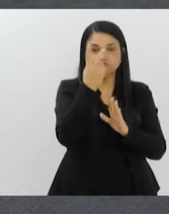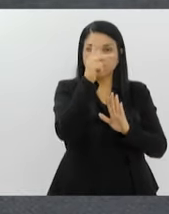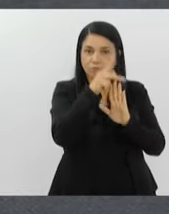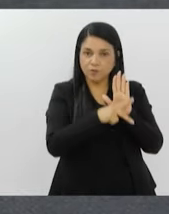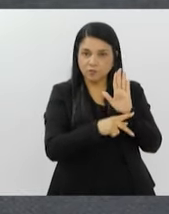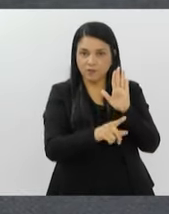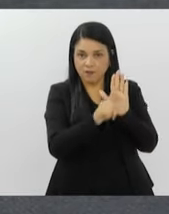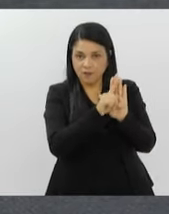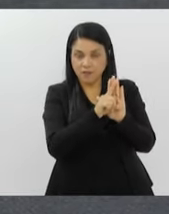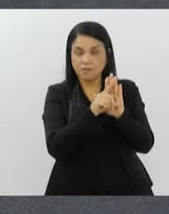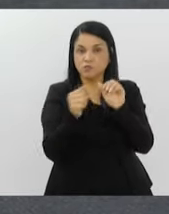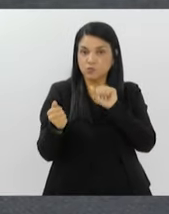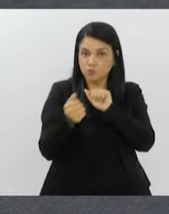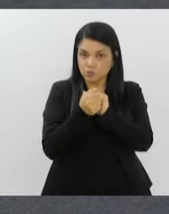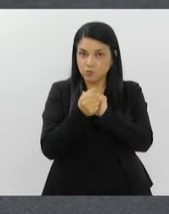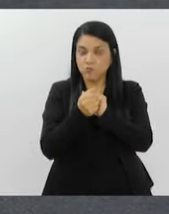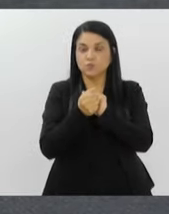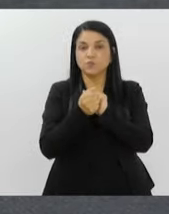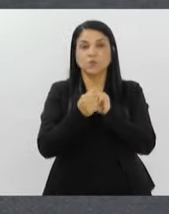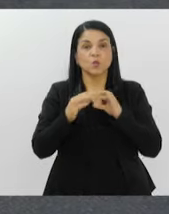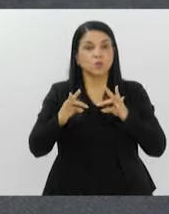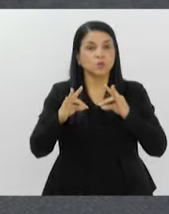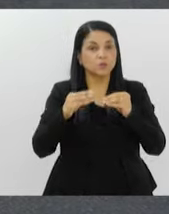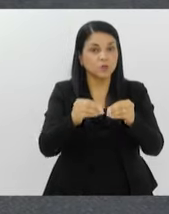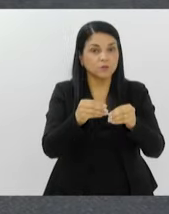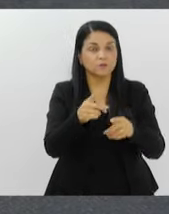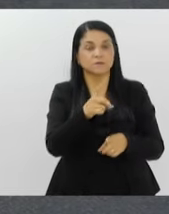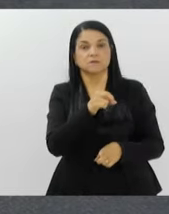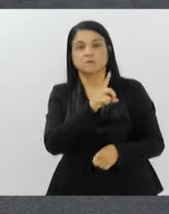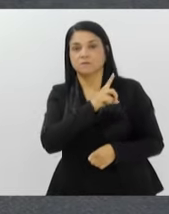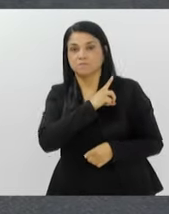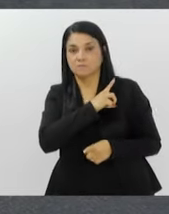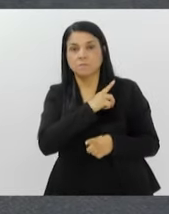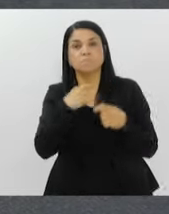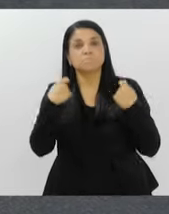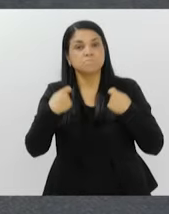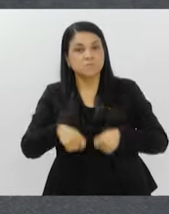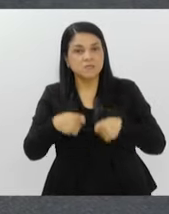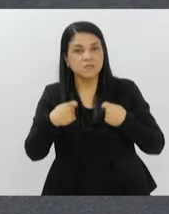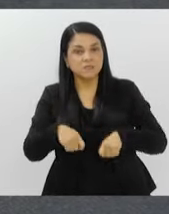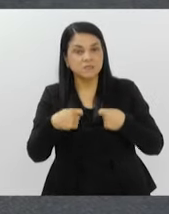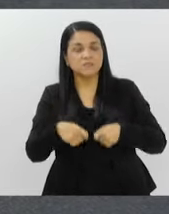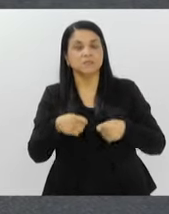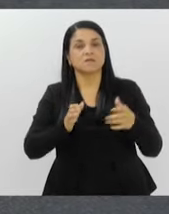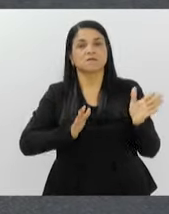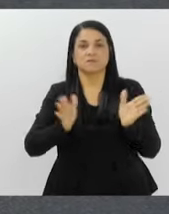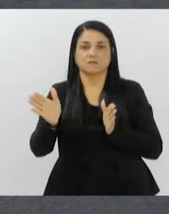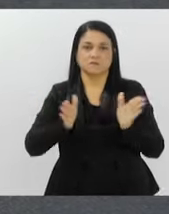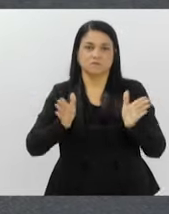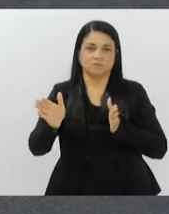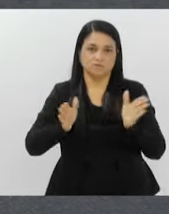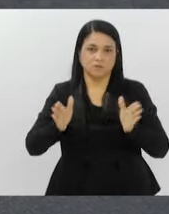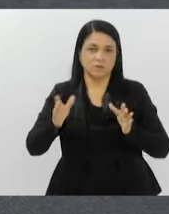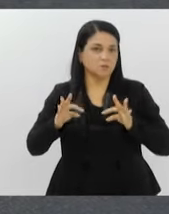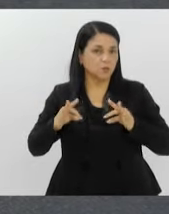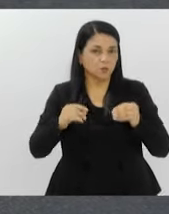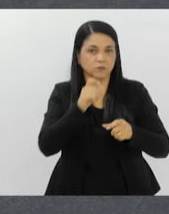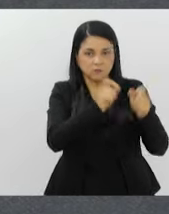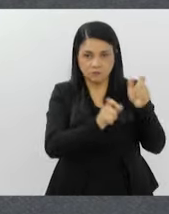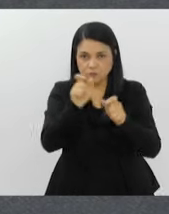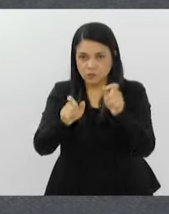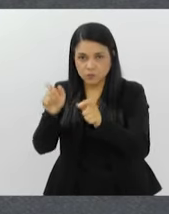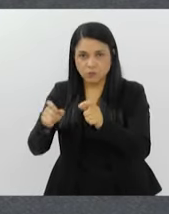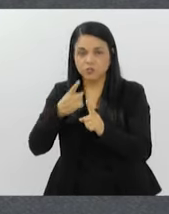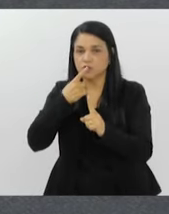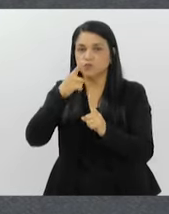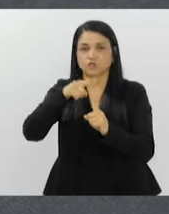conjunto que diz que todas as delegacias T que ter ampla ilidade para todas as pessoas com qualquer